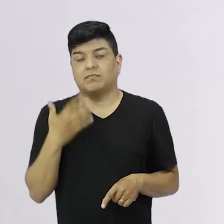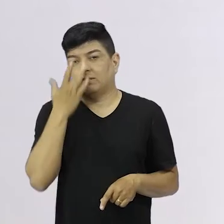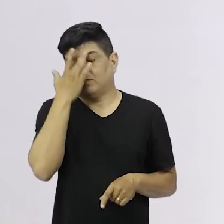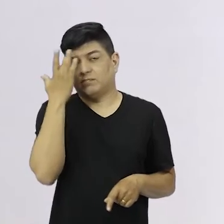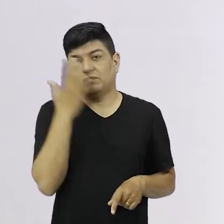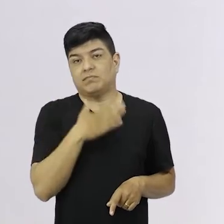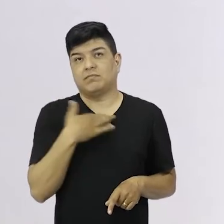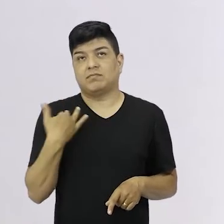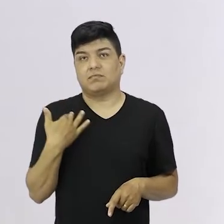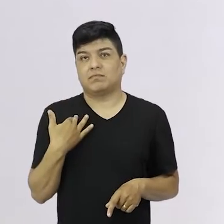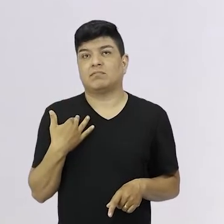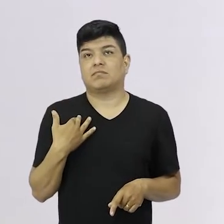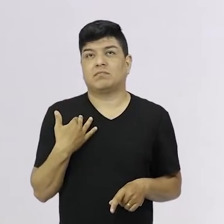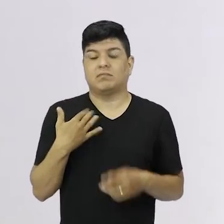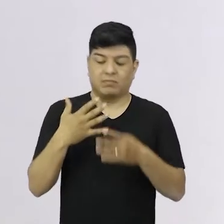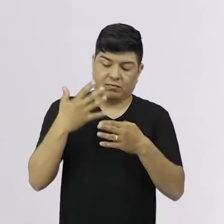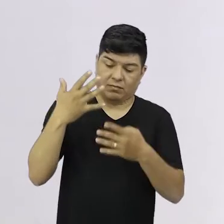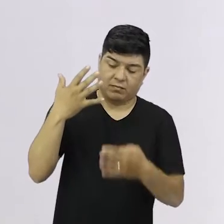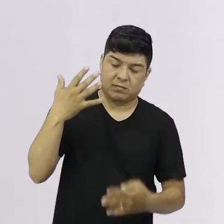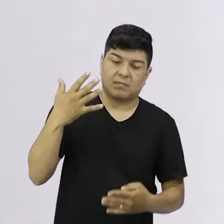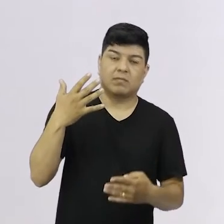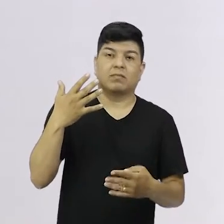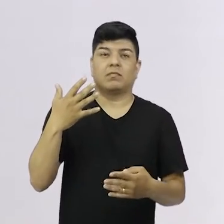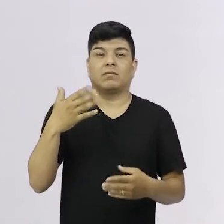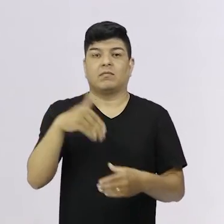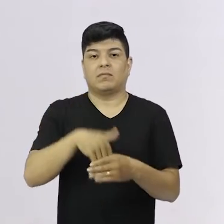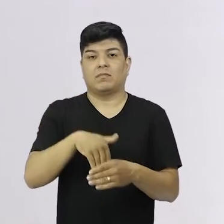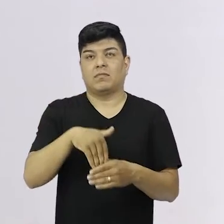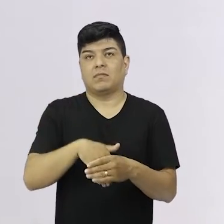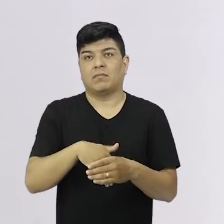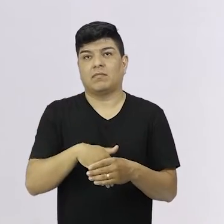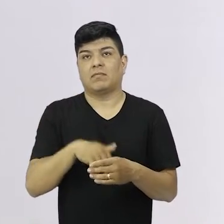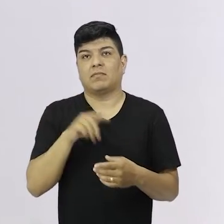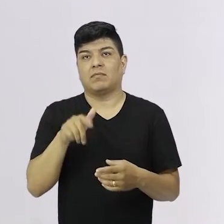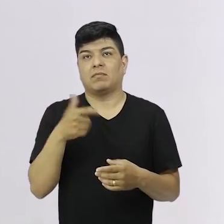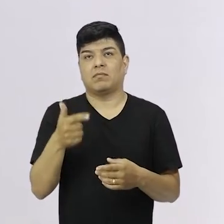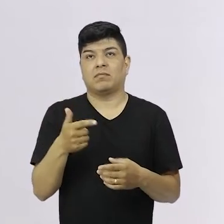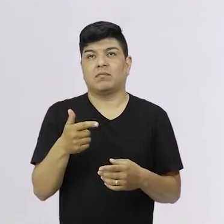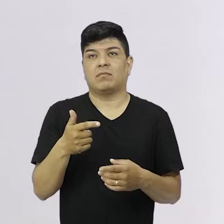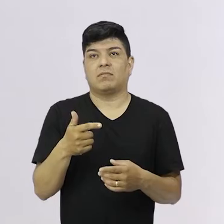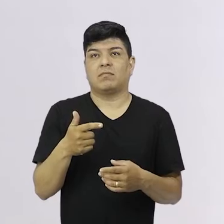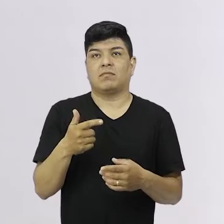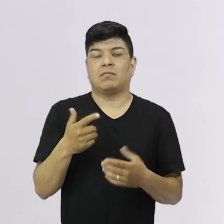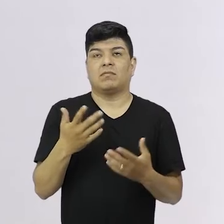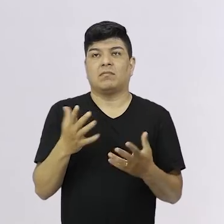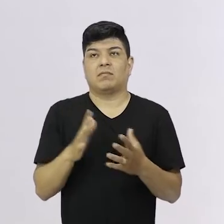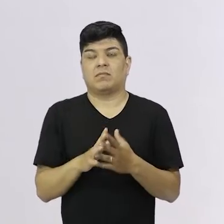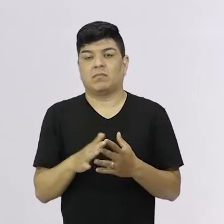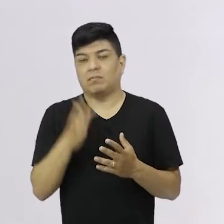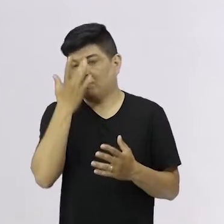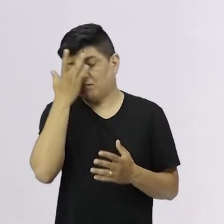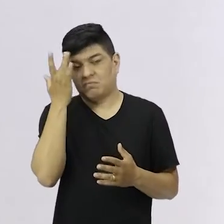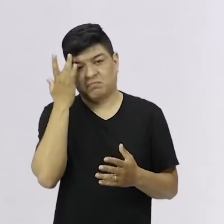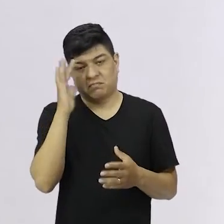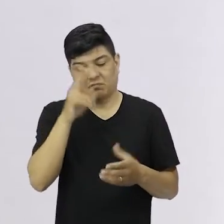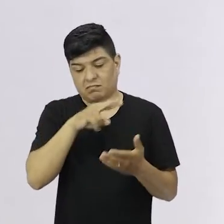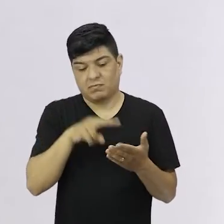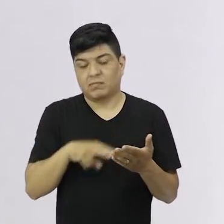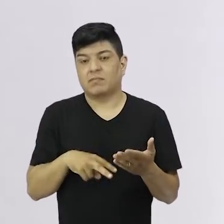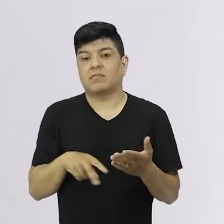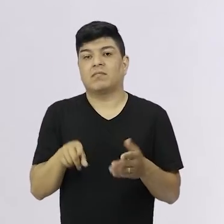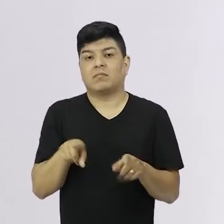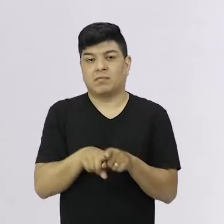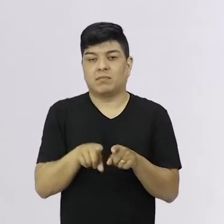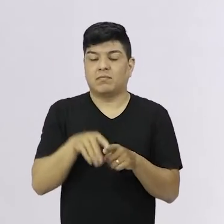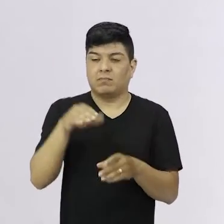mortas, elas eram listadas aí como votantes e outras pessoas iam no lugar, pessoas analfabetas que também não podiam votar também